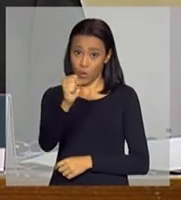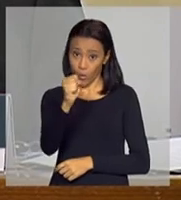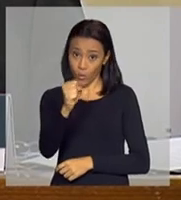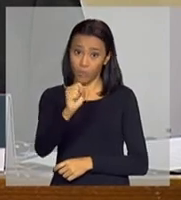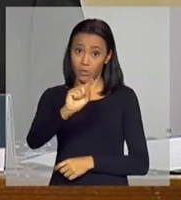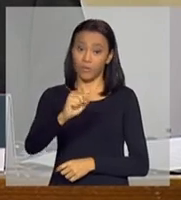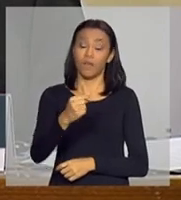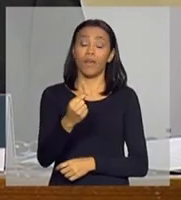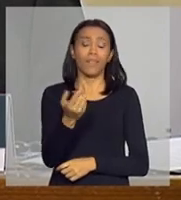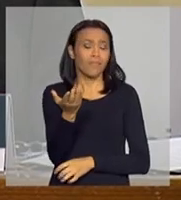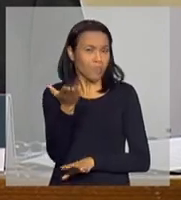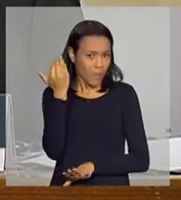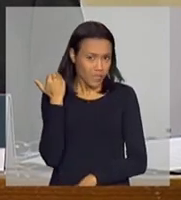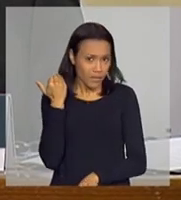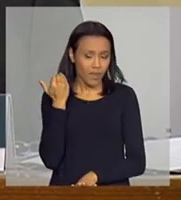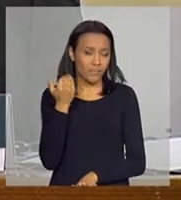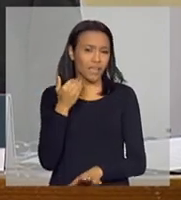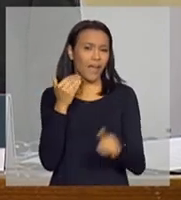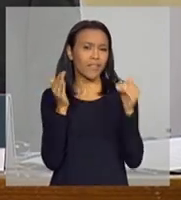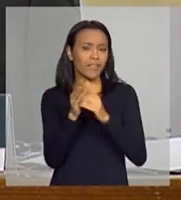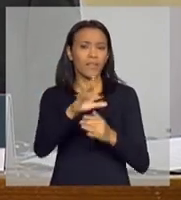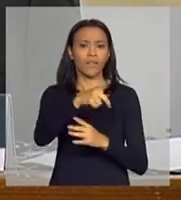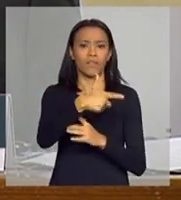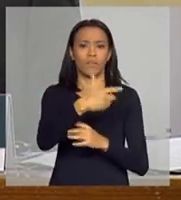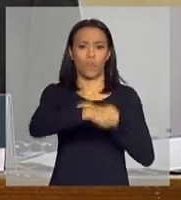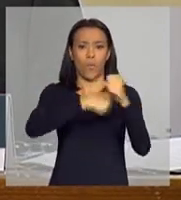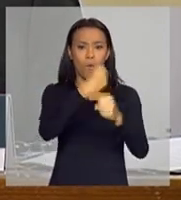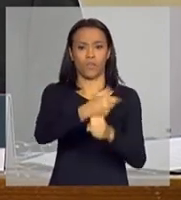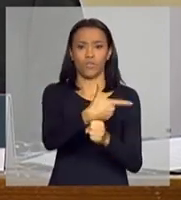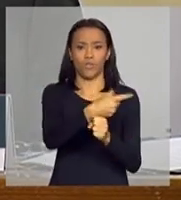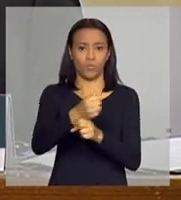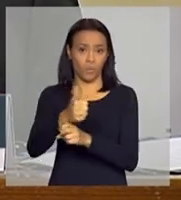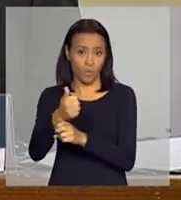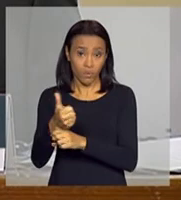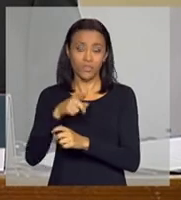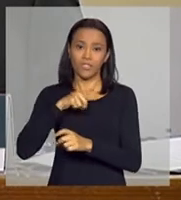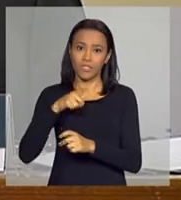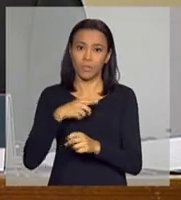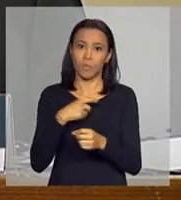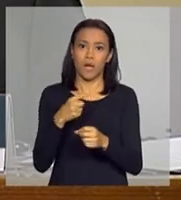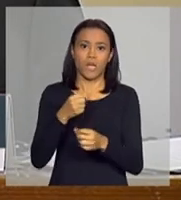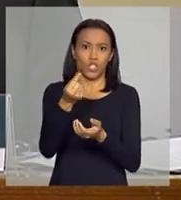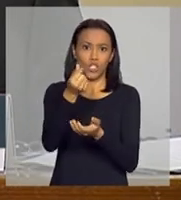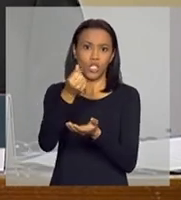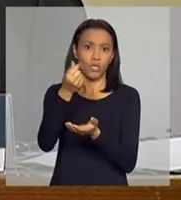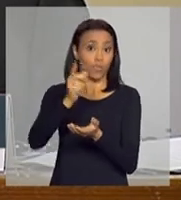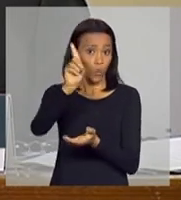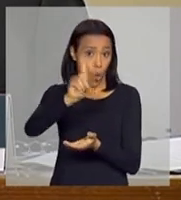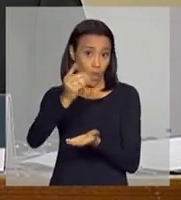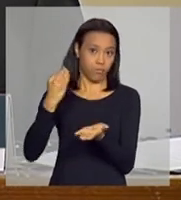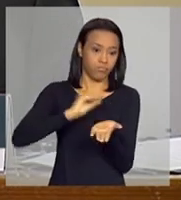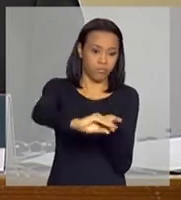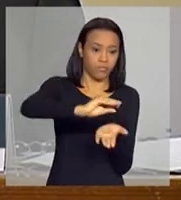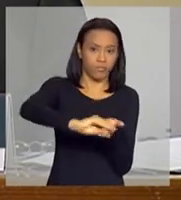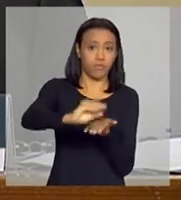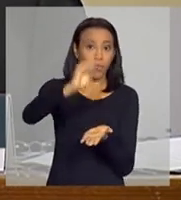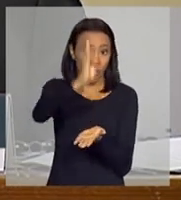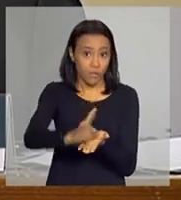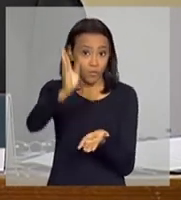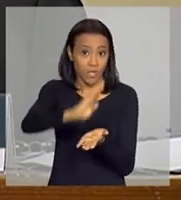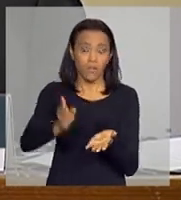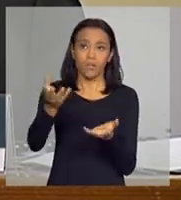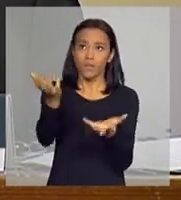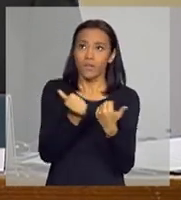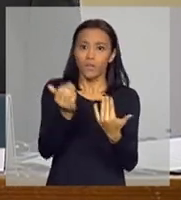naquela época e até no ano de 2011 deve uma grande pressão de entrada de Dólares no Brasil muito forte